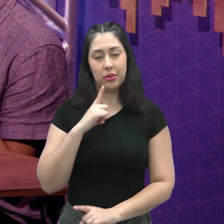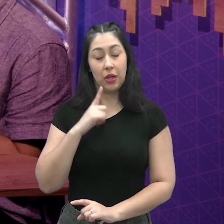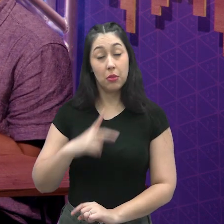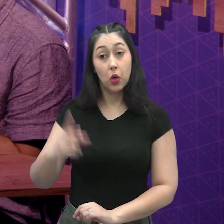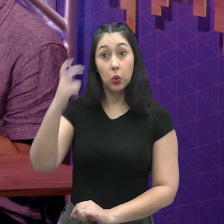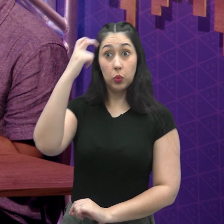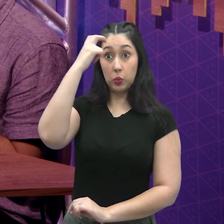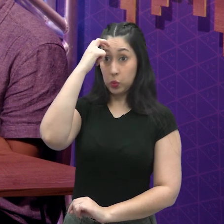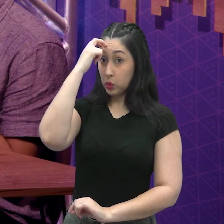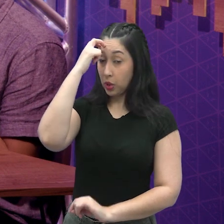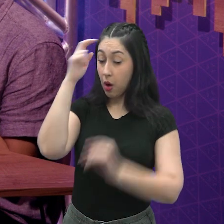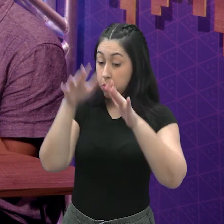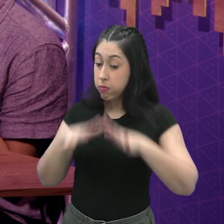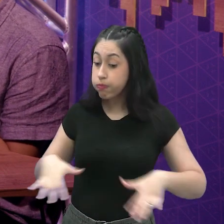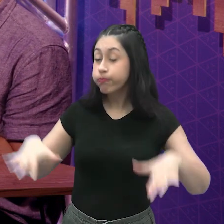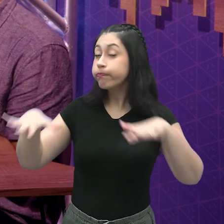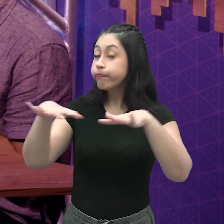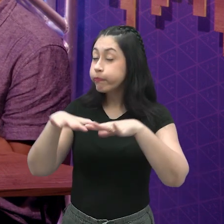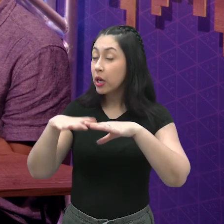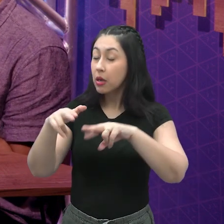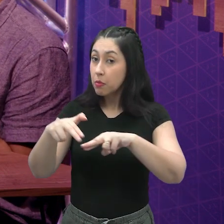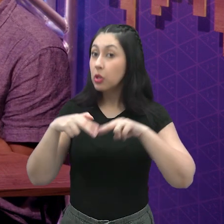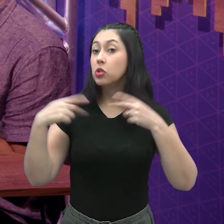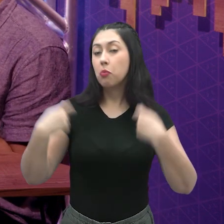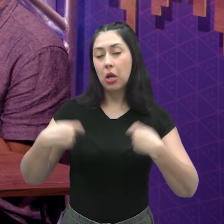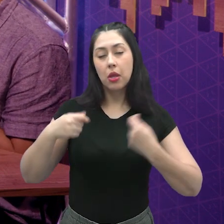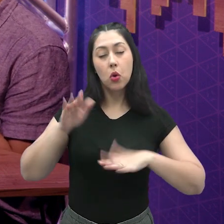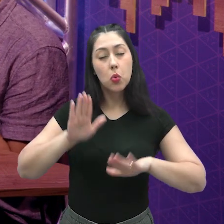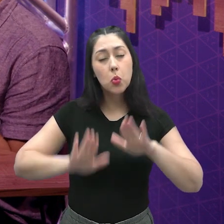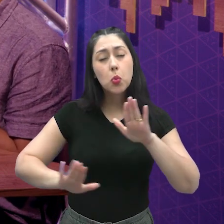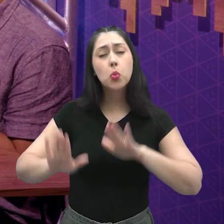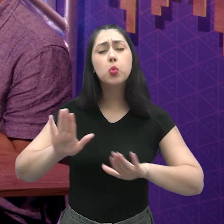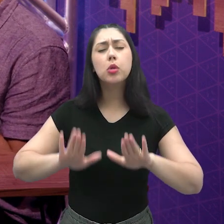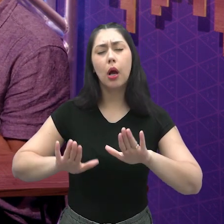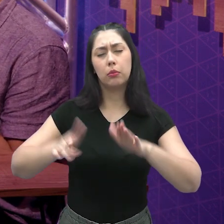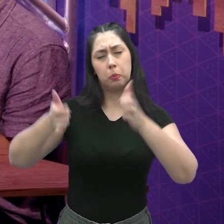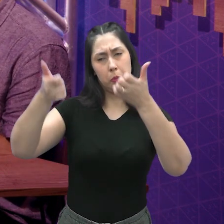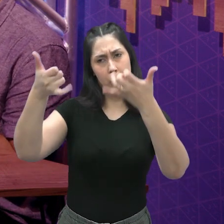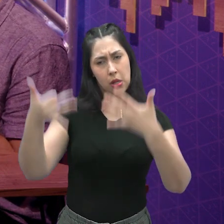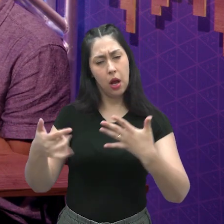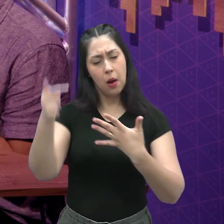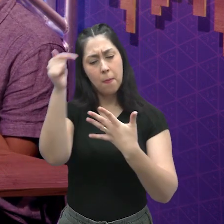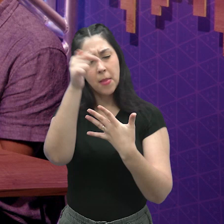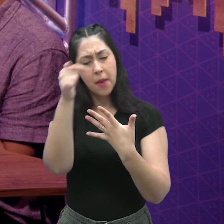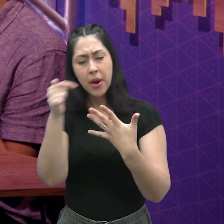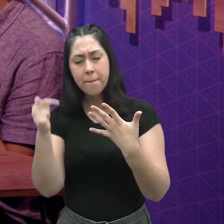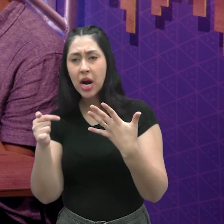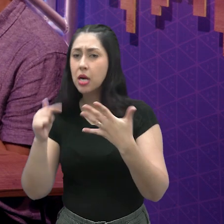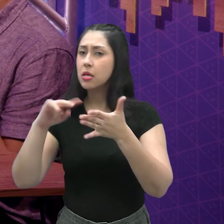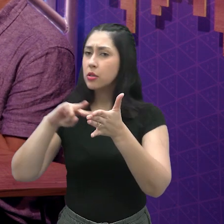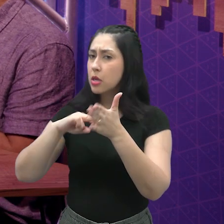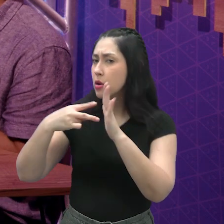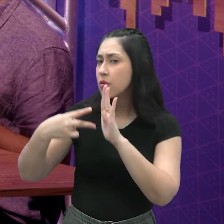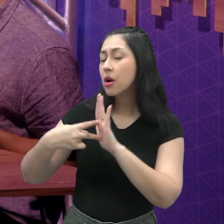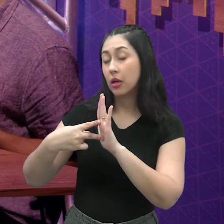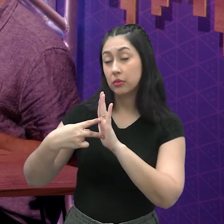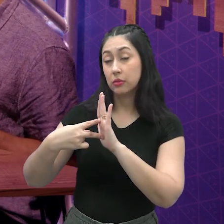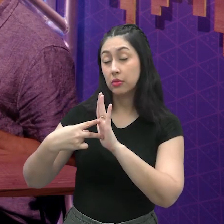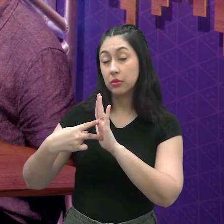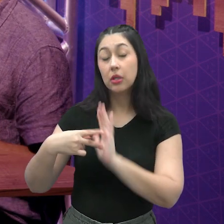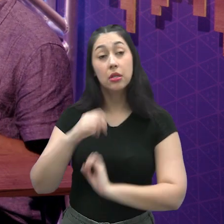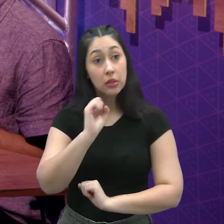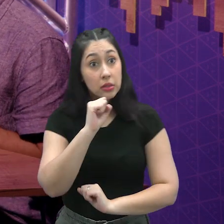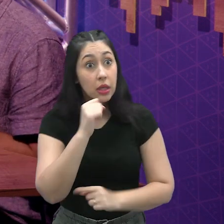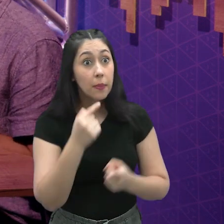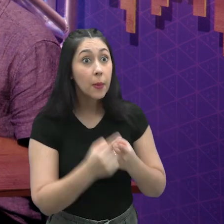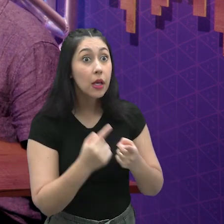que tomar bastante cuidado e pontuar bem que tem outros significados além da música.